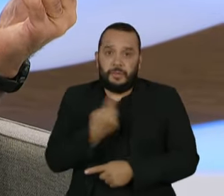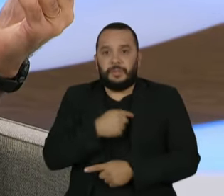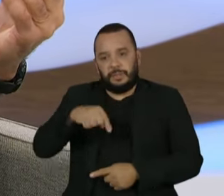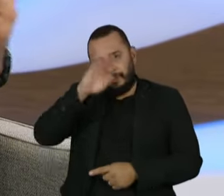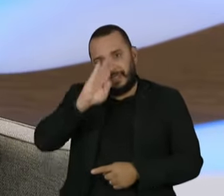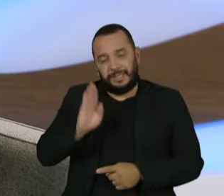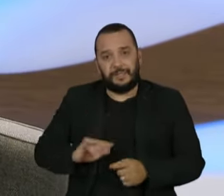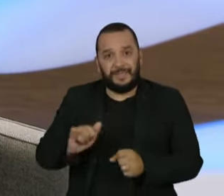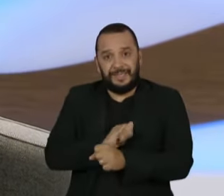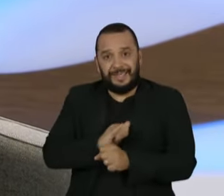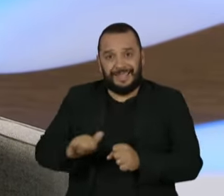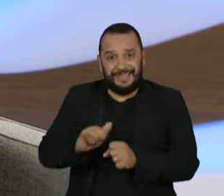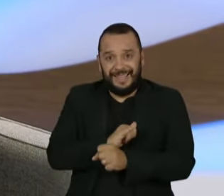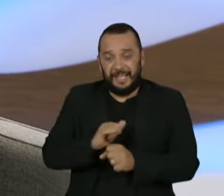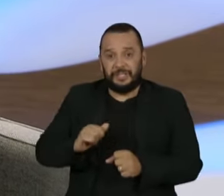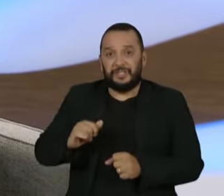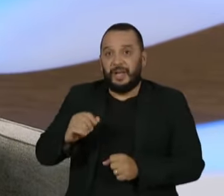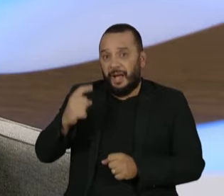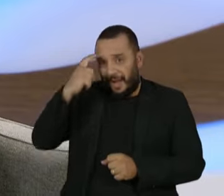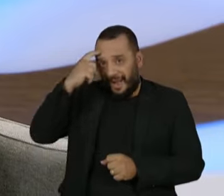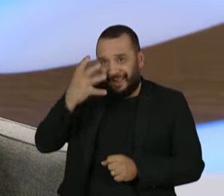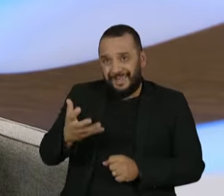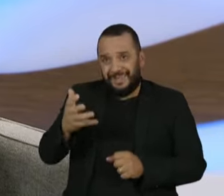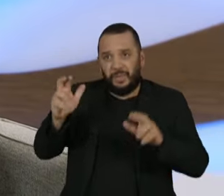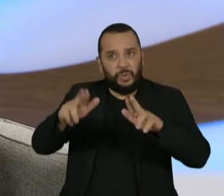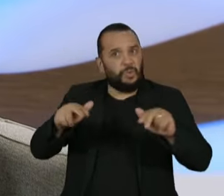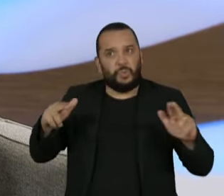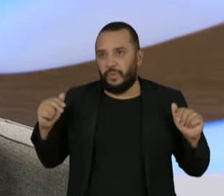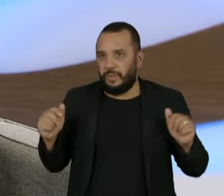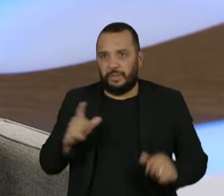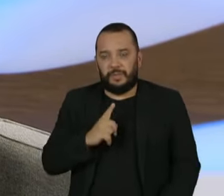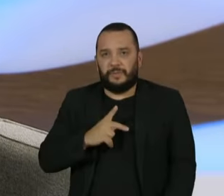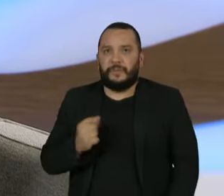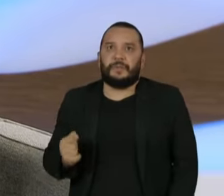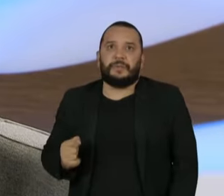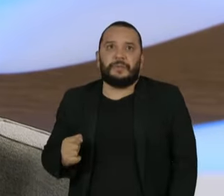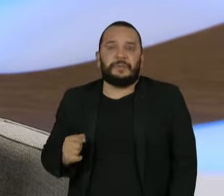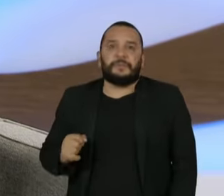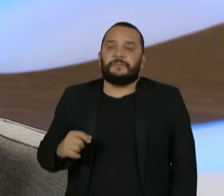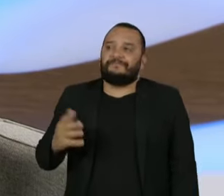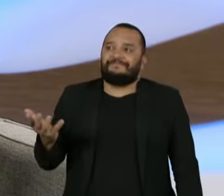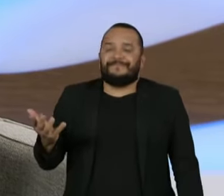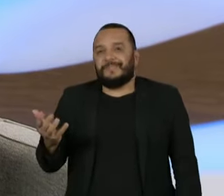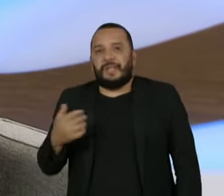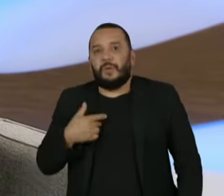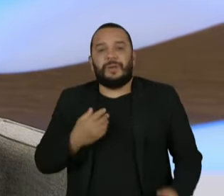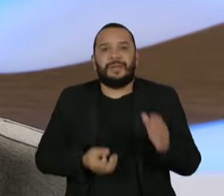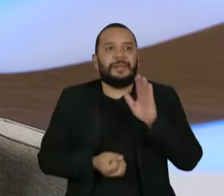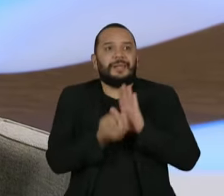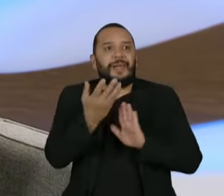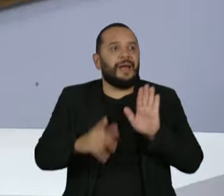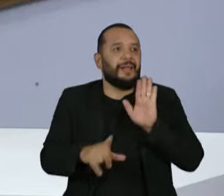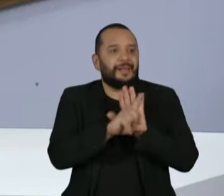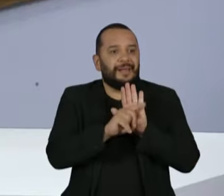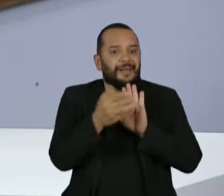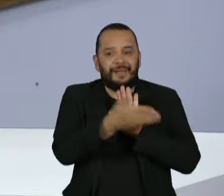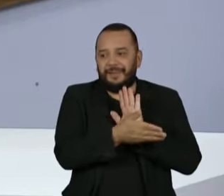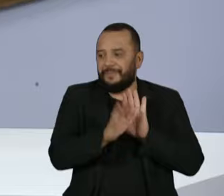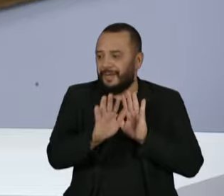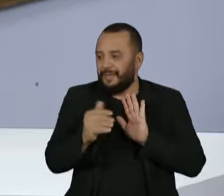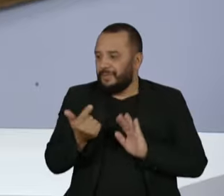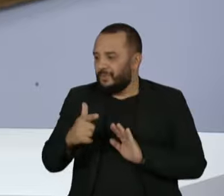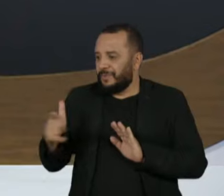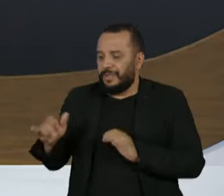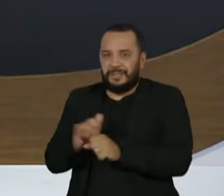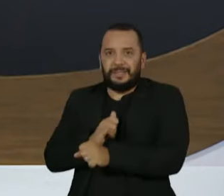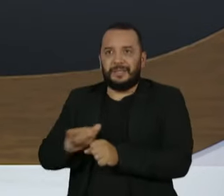Artificial aí de repente a gente vai regular antes de ter uma estratégia para mim tem alguma coisa dissonante alguma coisa Não Faz Sentido